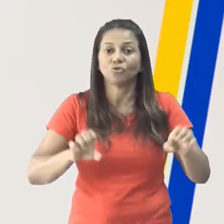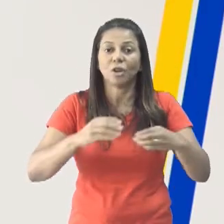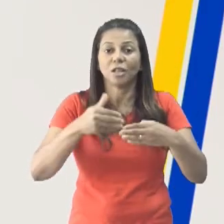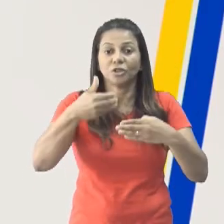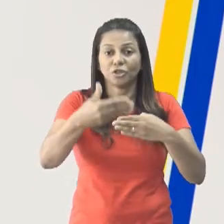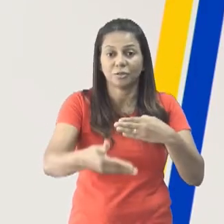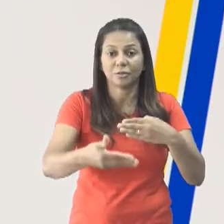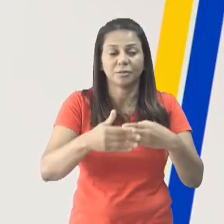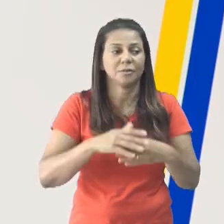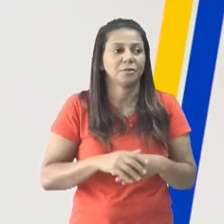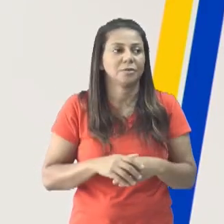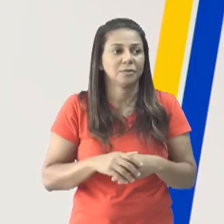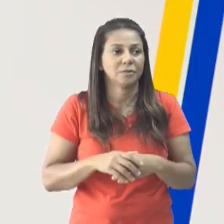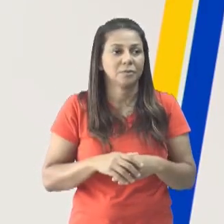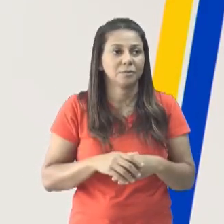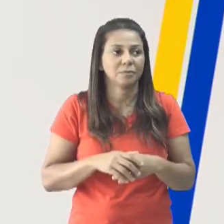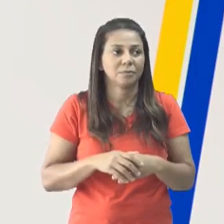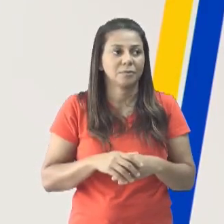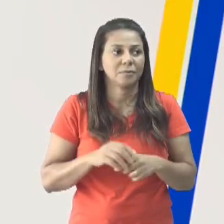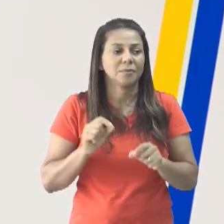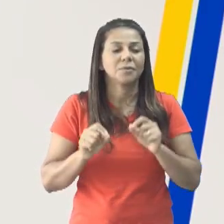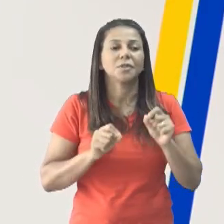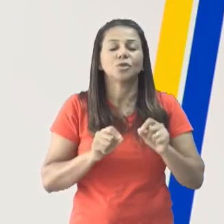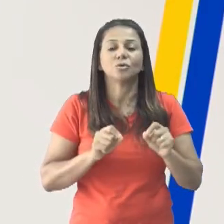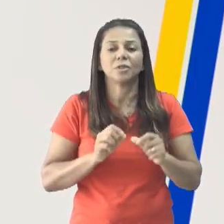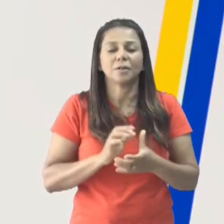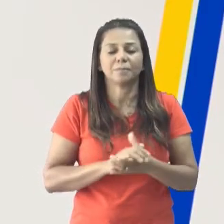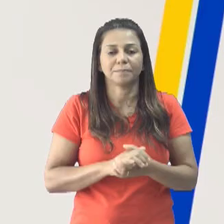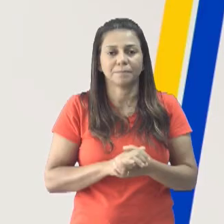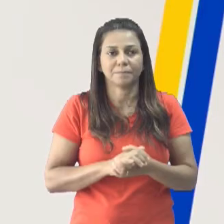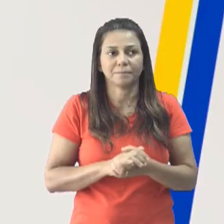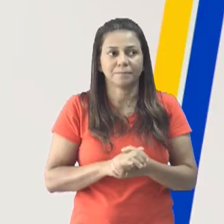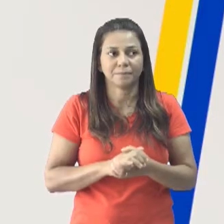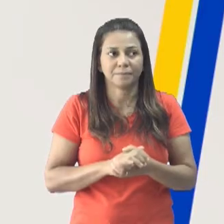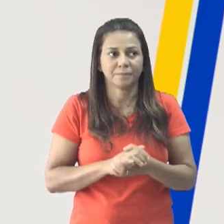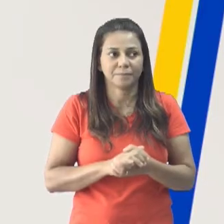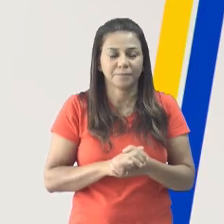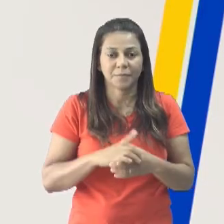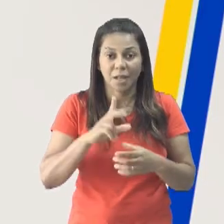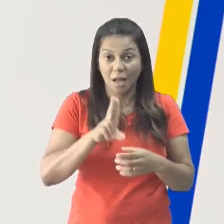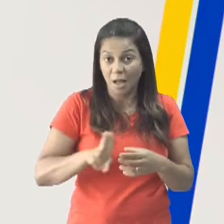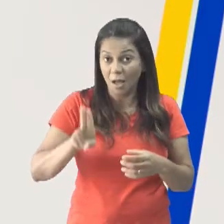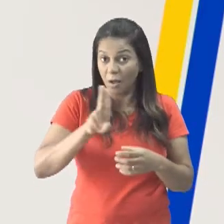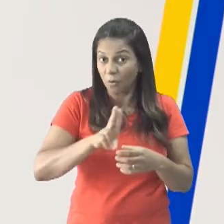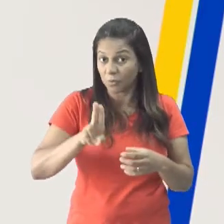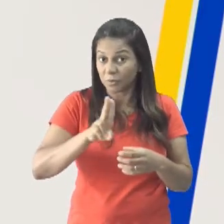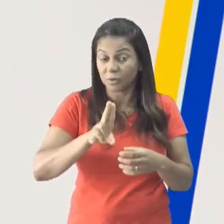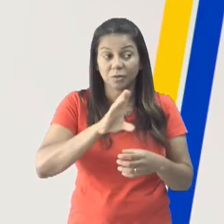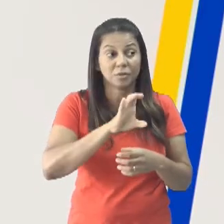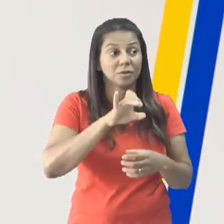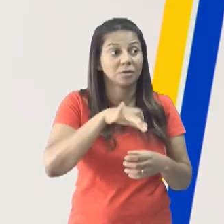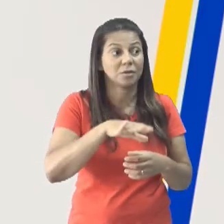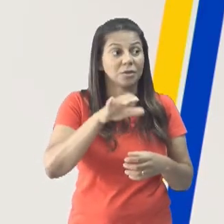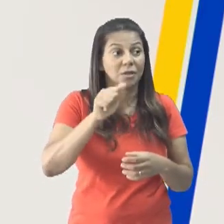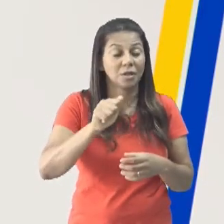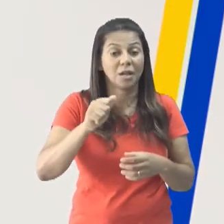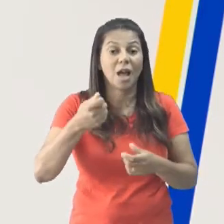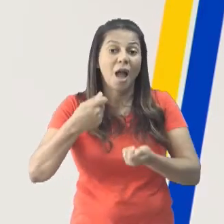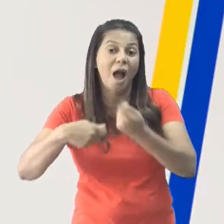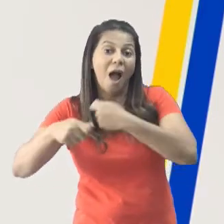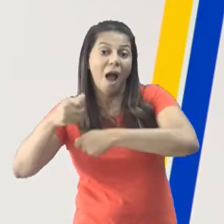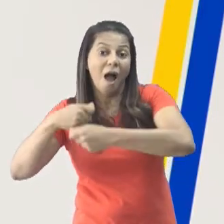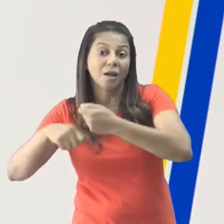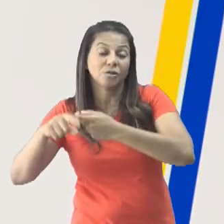estrutura externa do gênero, tais quais os atos e as cenas. Ou seja, além